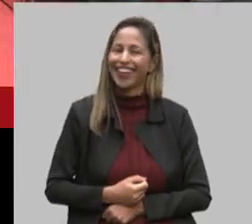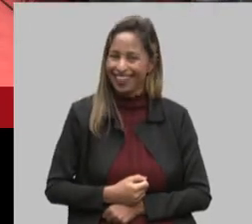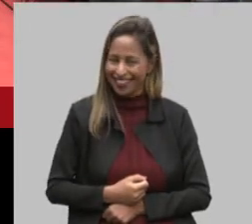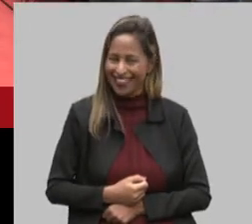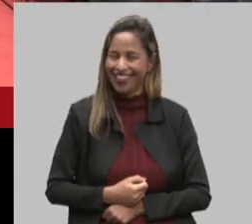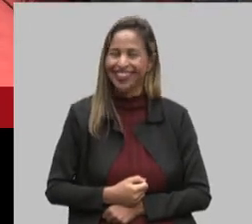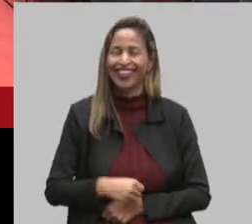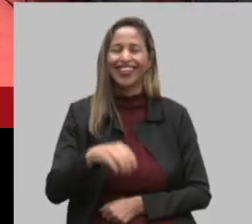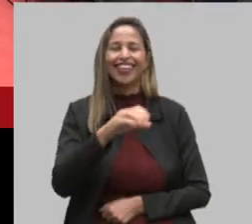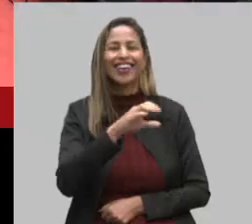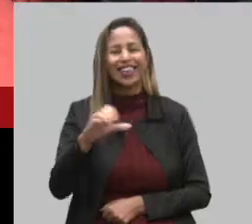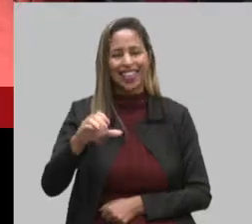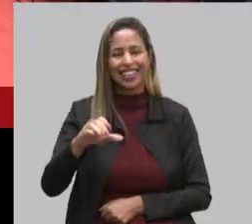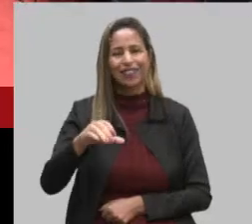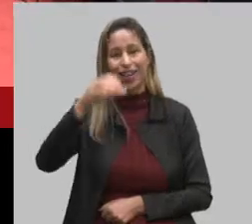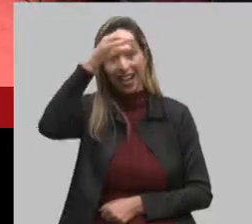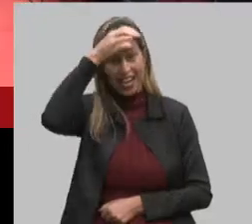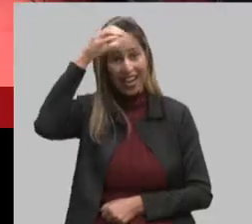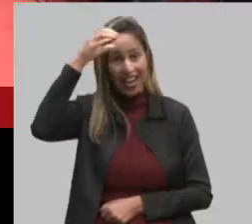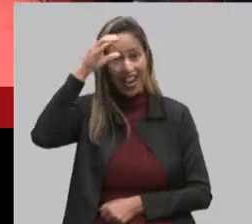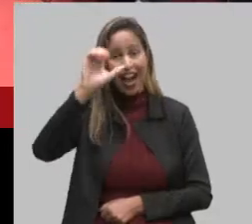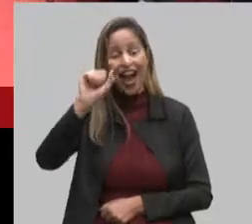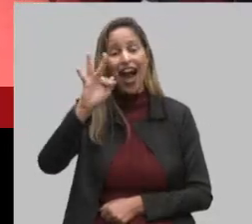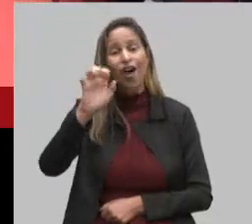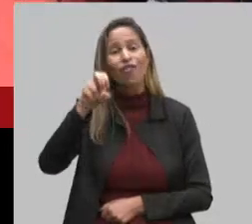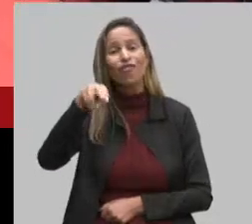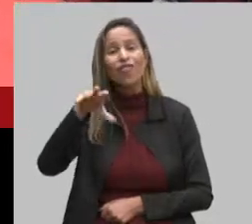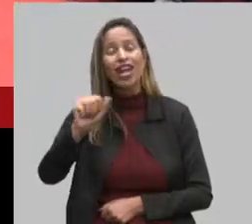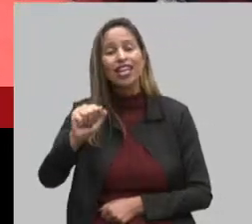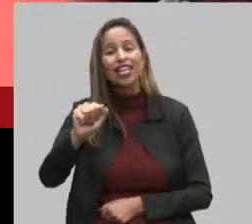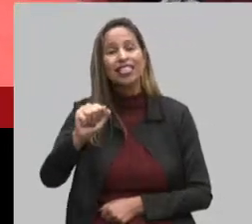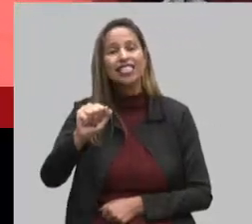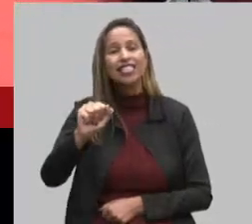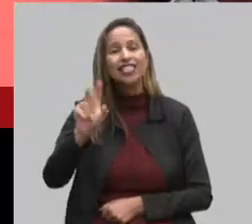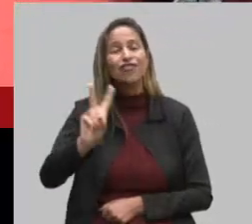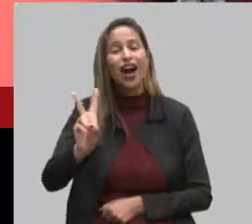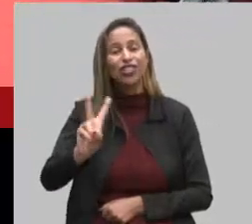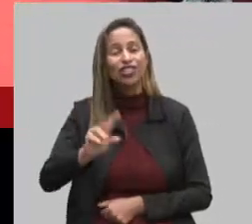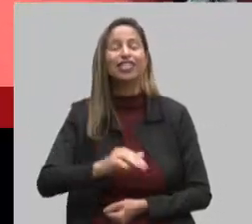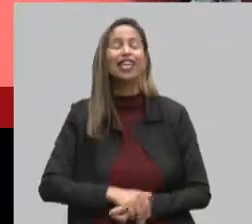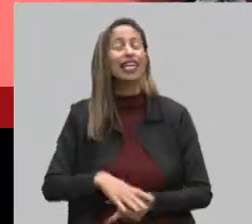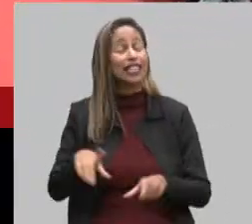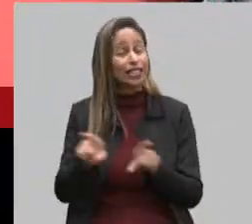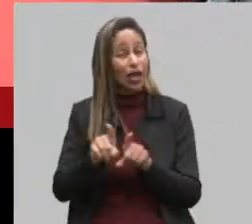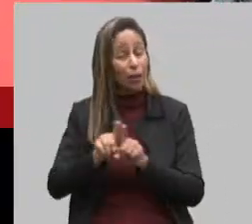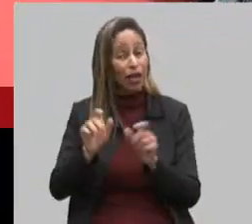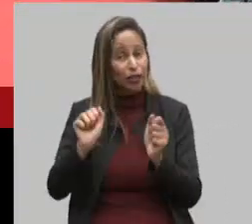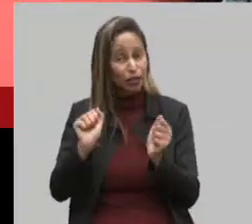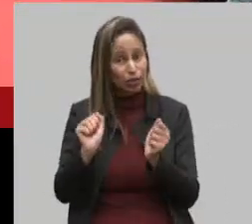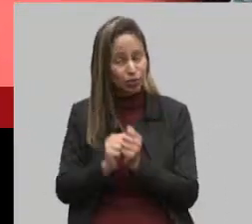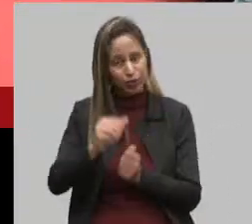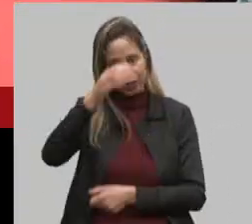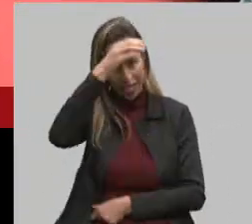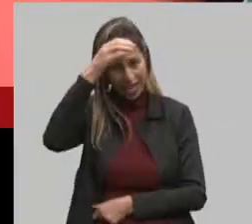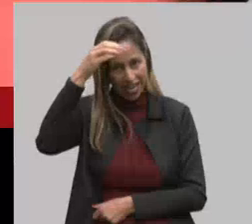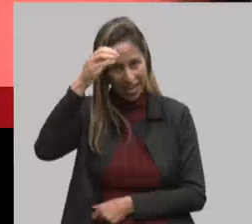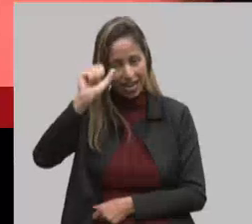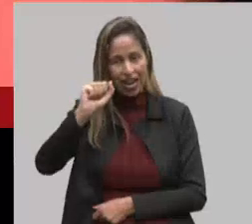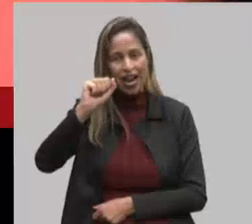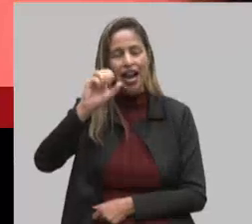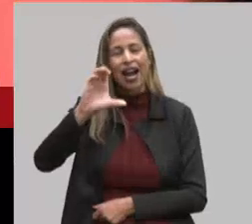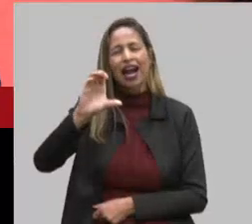coordenado pela câmara municipal de Alfenas e de Varginha e também tem como integrantes A Câmara Municipal de campanha